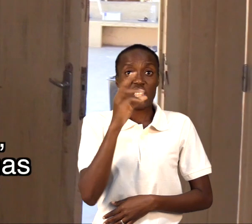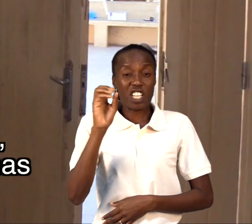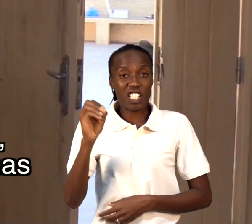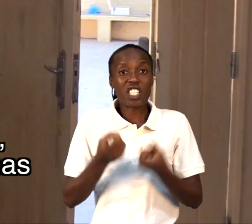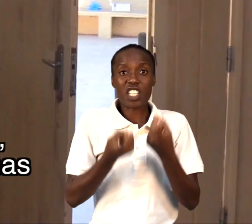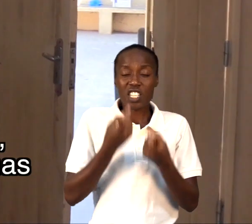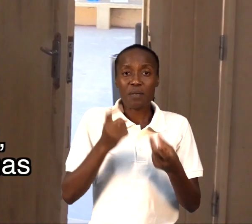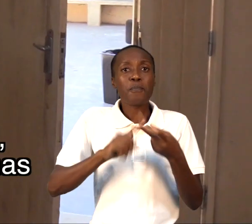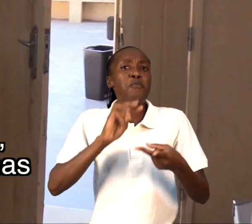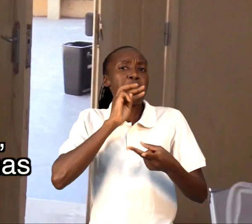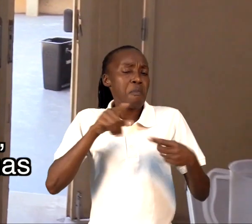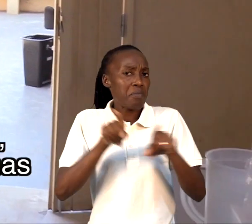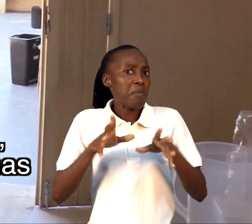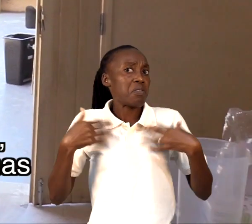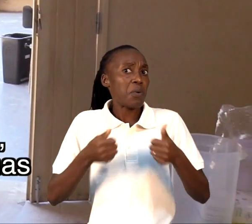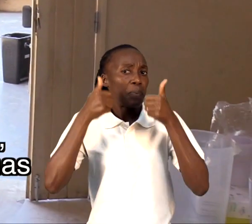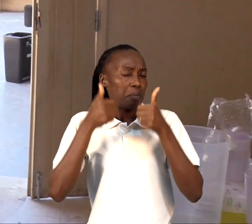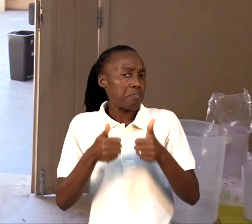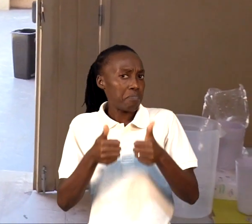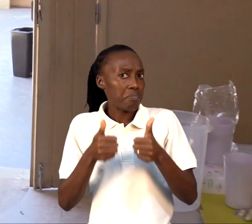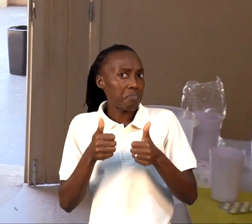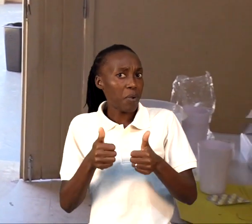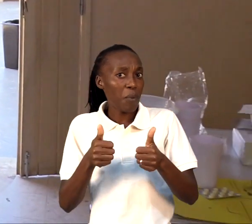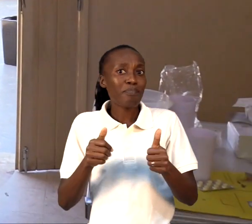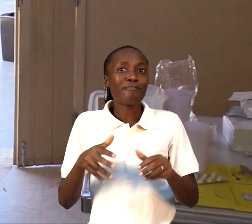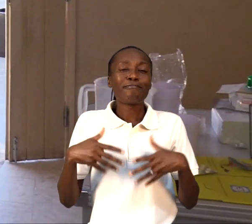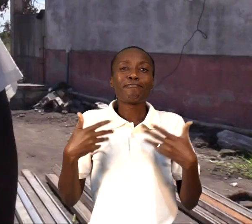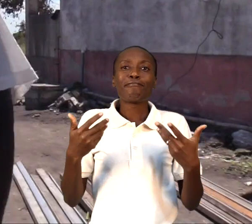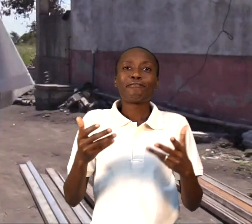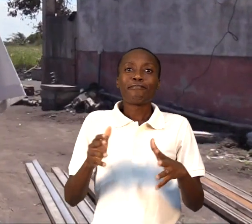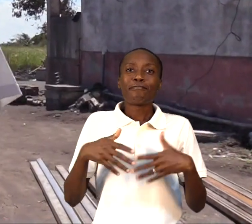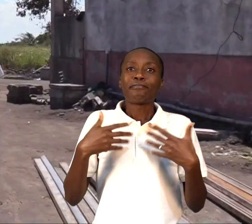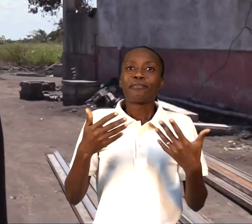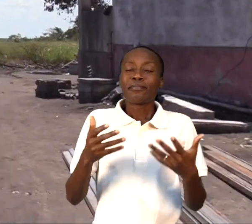com 3.300 kg, a mãe também gozou de uma boa saúde.